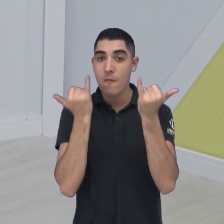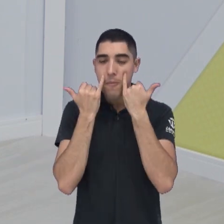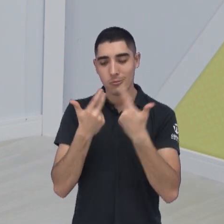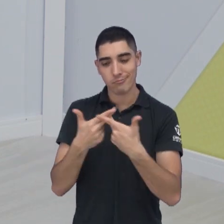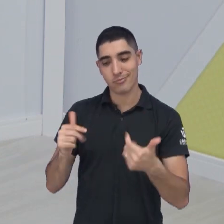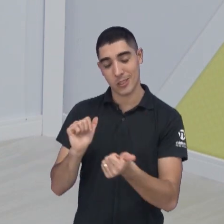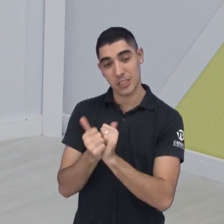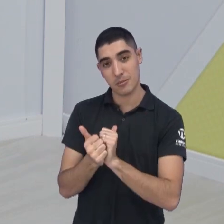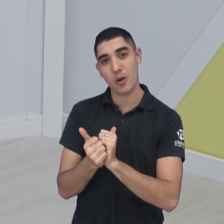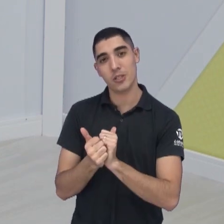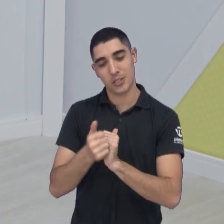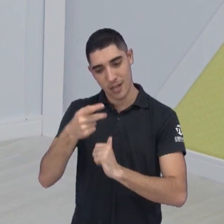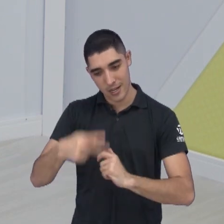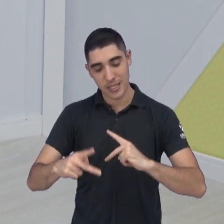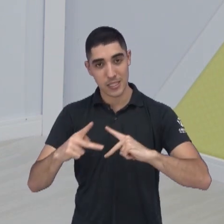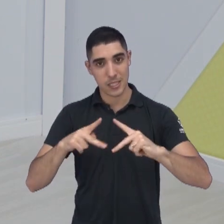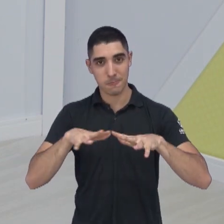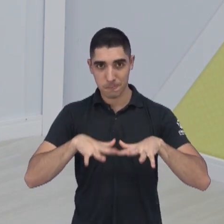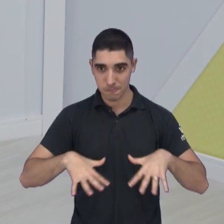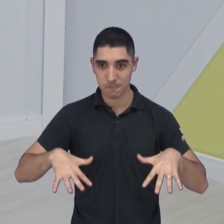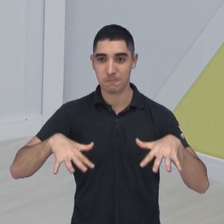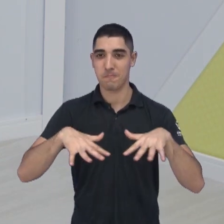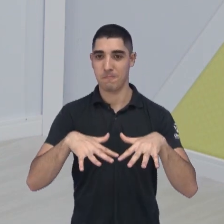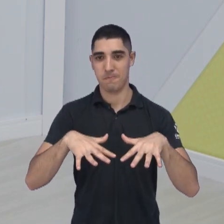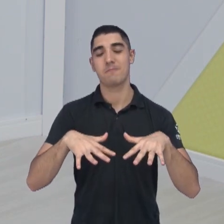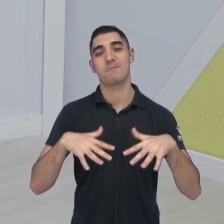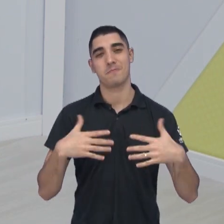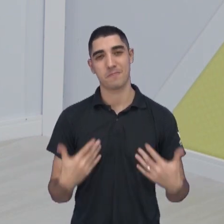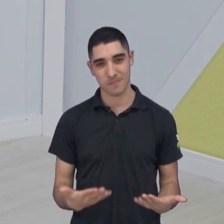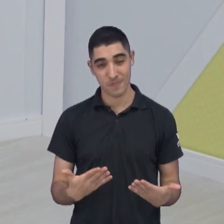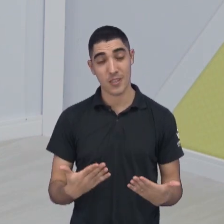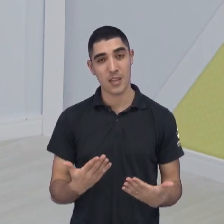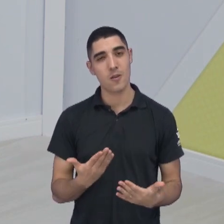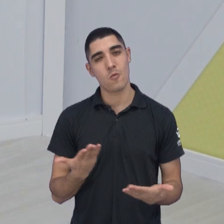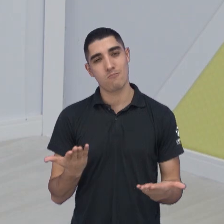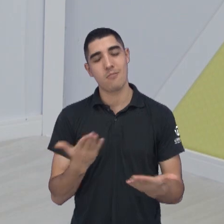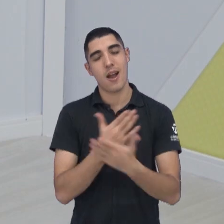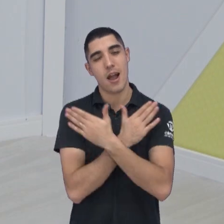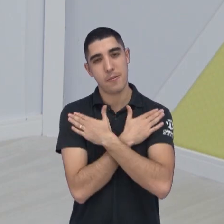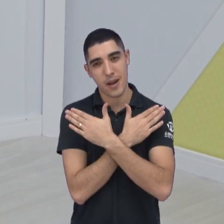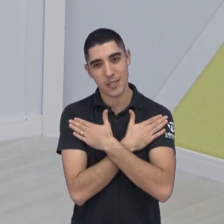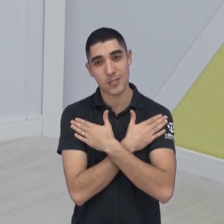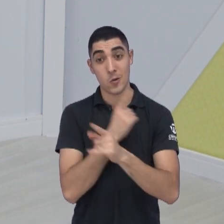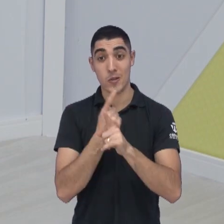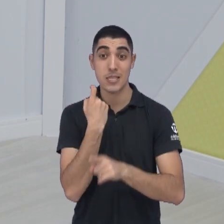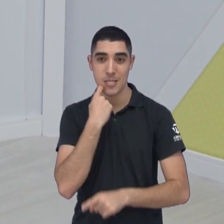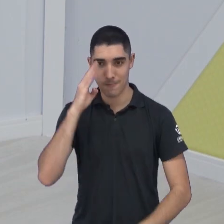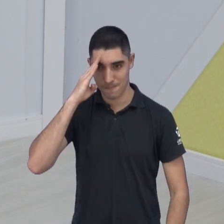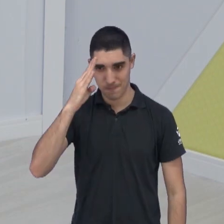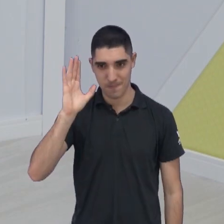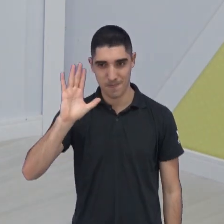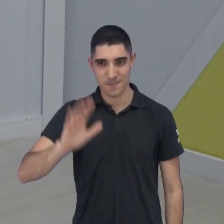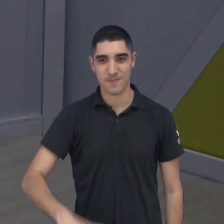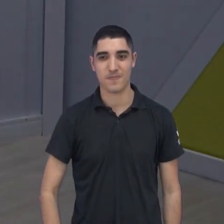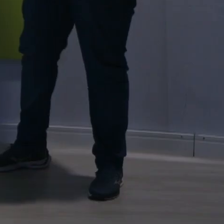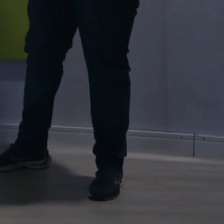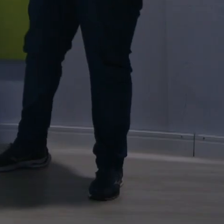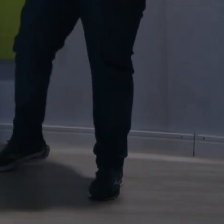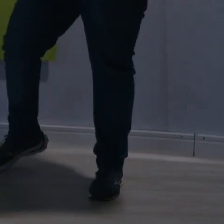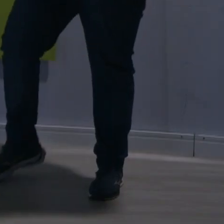atualizado sobre as informações dos esportes da nossa cidade. De minha parte, grande abraço, até sexta. Tchau, tchau.